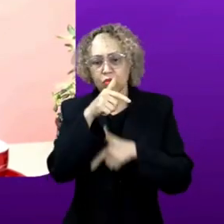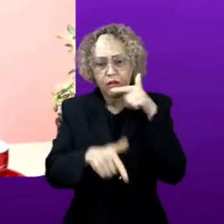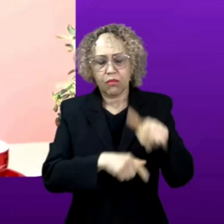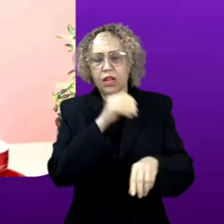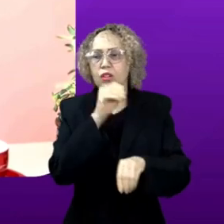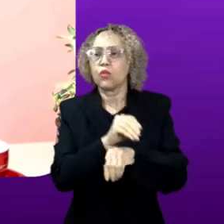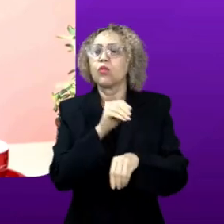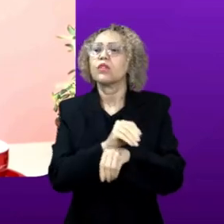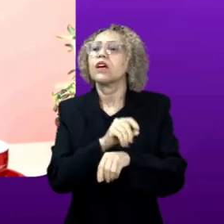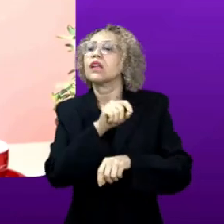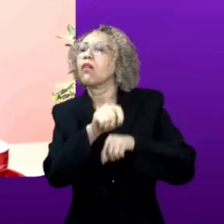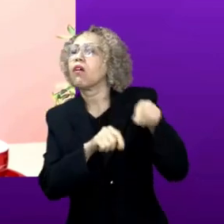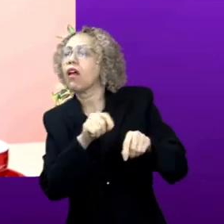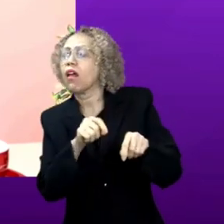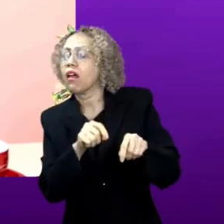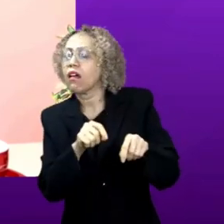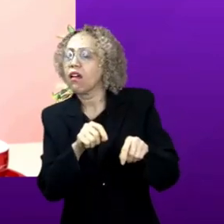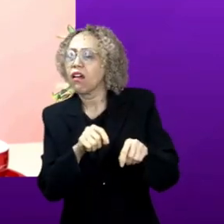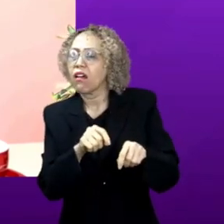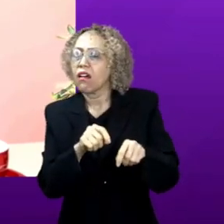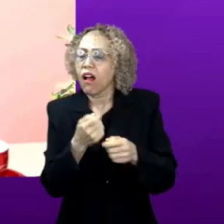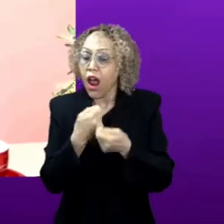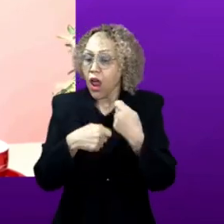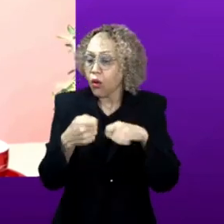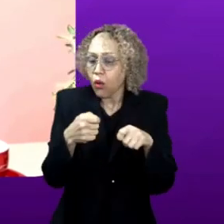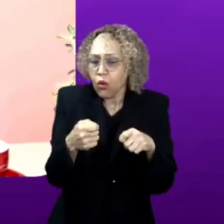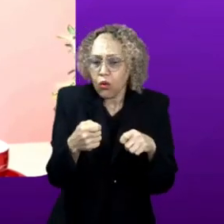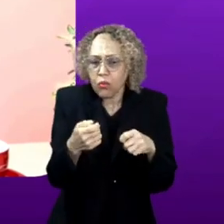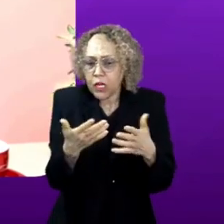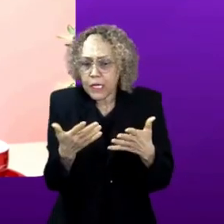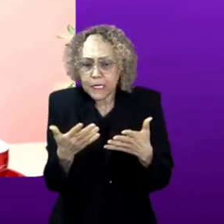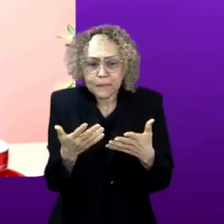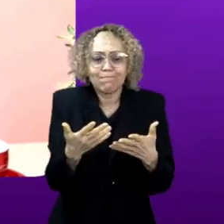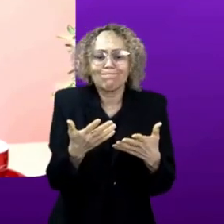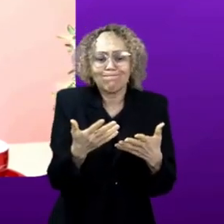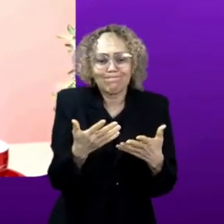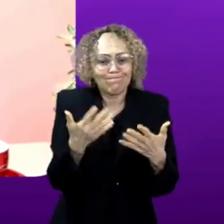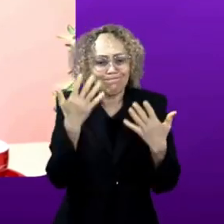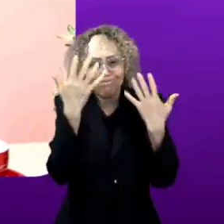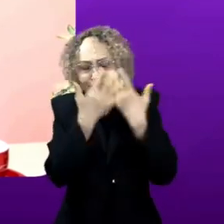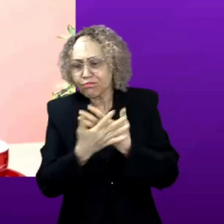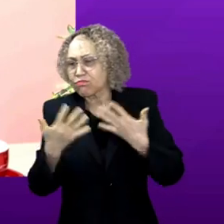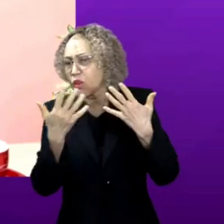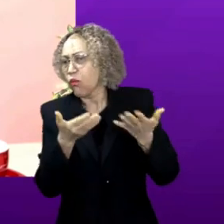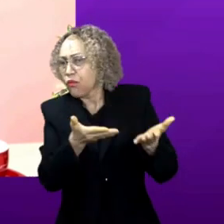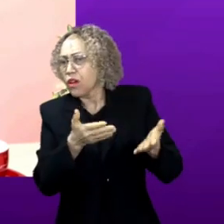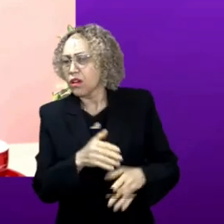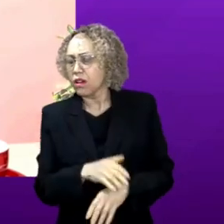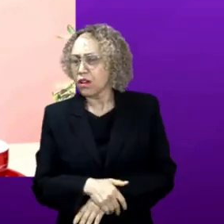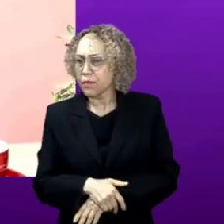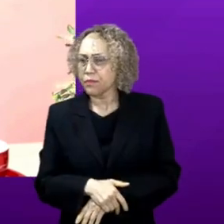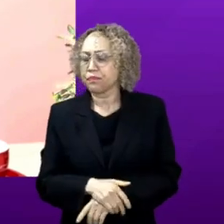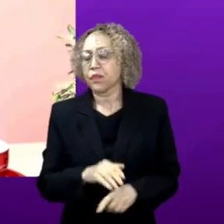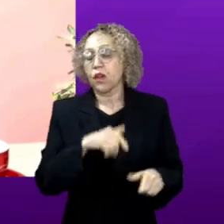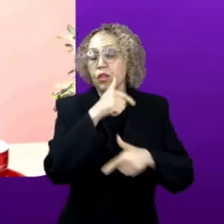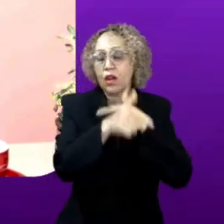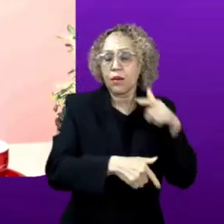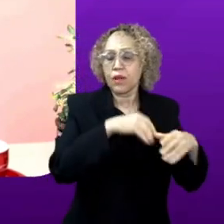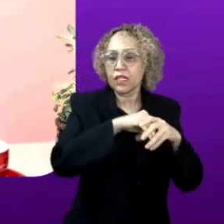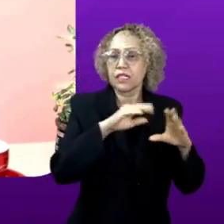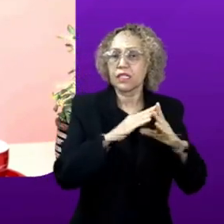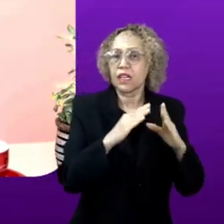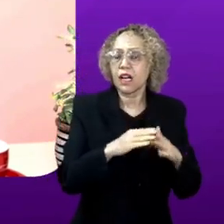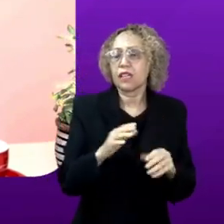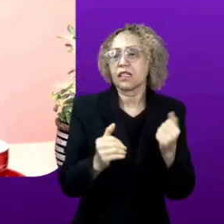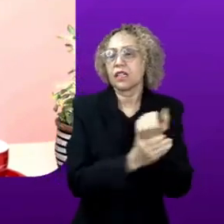ele é a base invisível da economia. Então é através desse trabalho que a gente garante o bem-estar, a saúde,